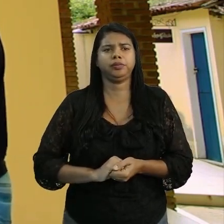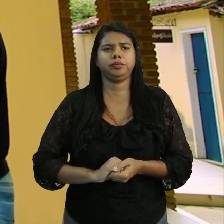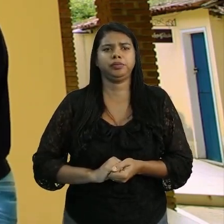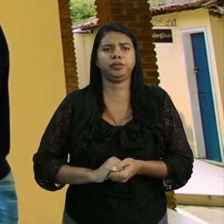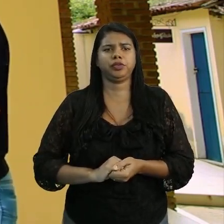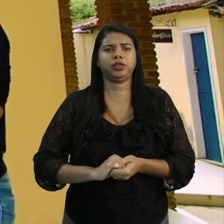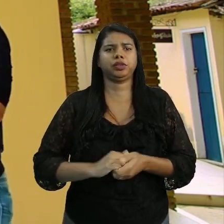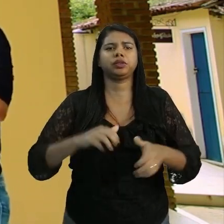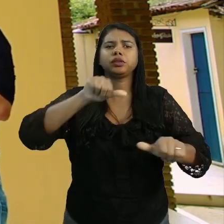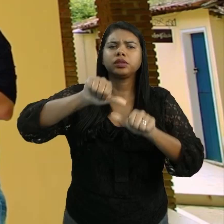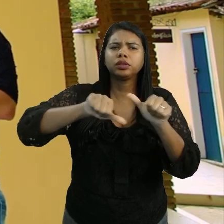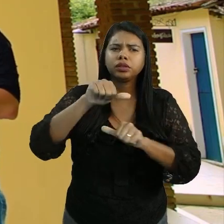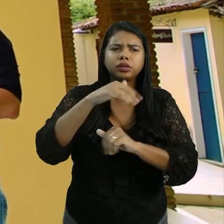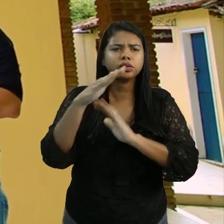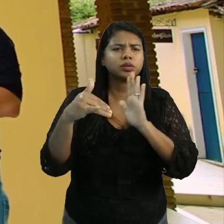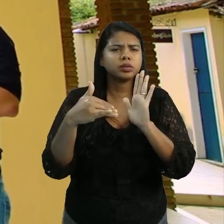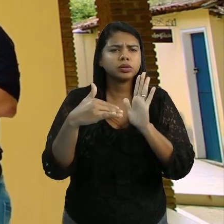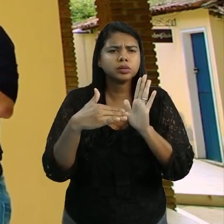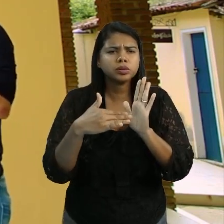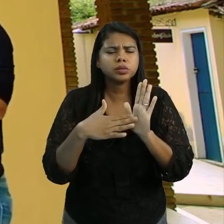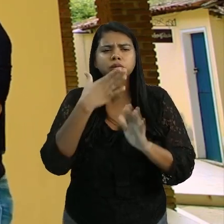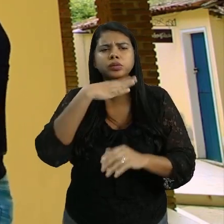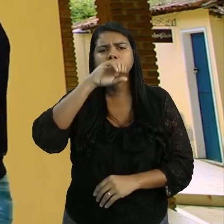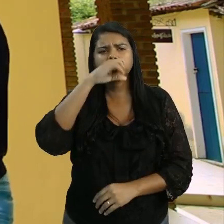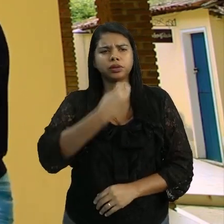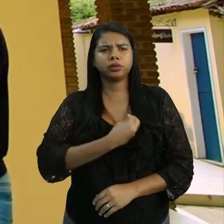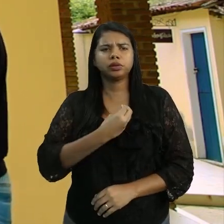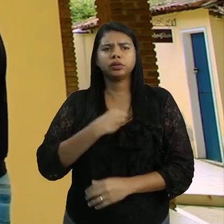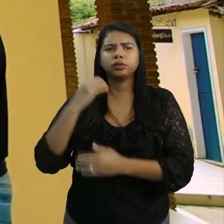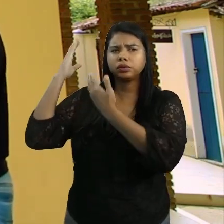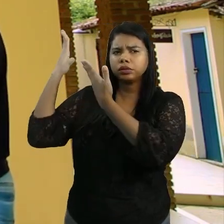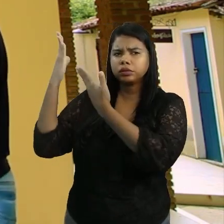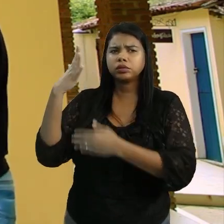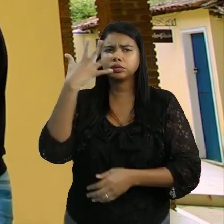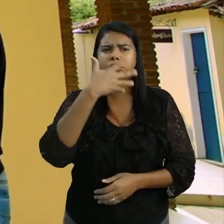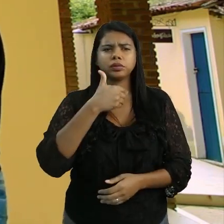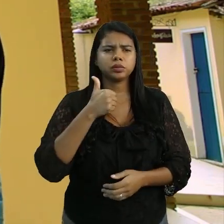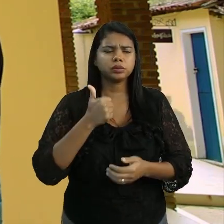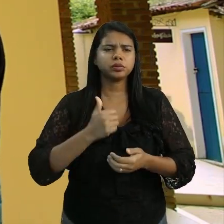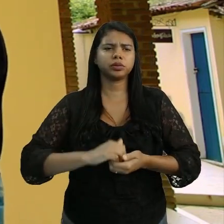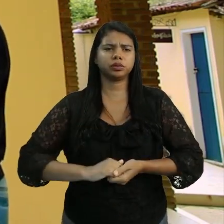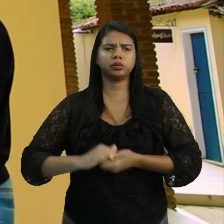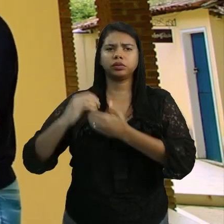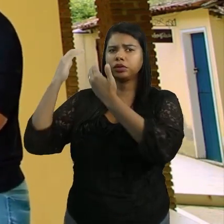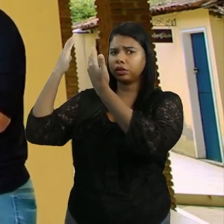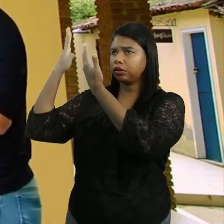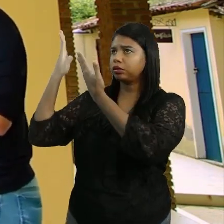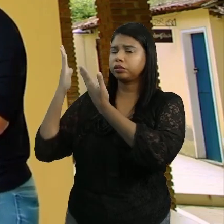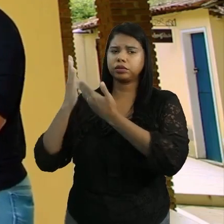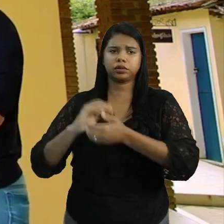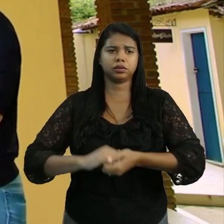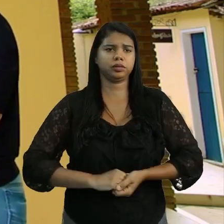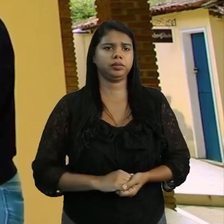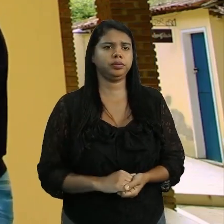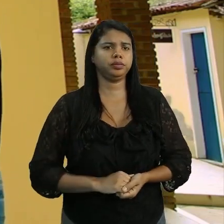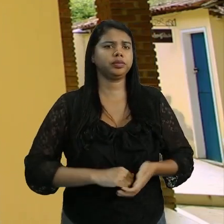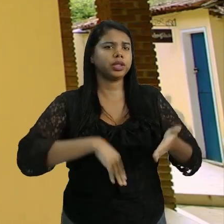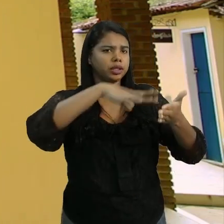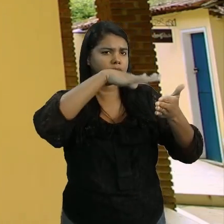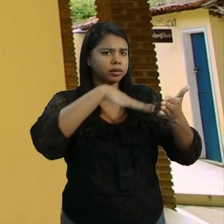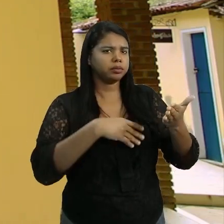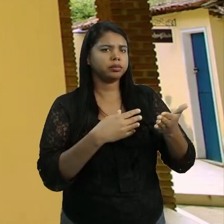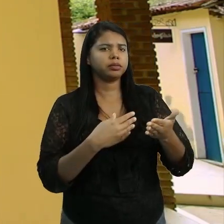dado momento se depararam com o Nishinradeva. Então, elas cresceram, se profissionalizaram em artes e decidiram fazer, é